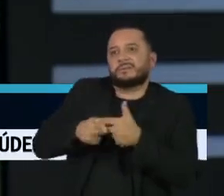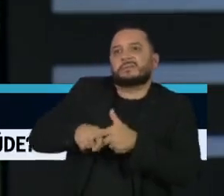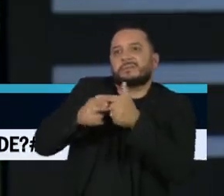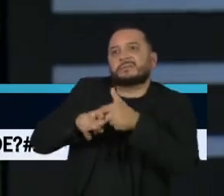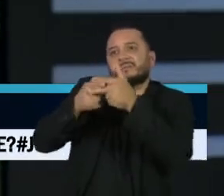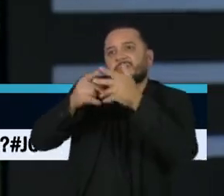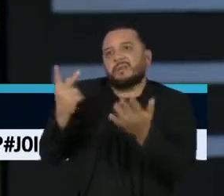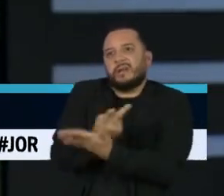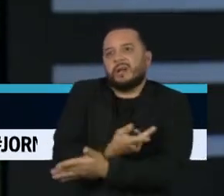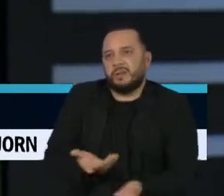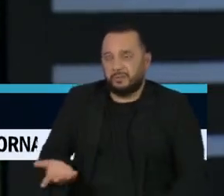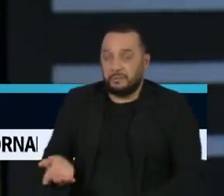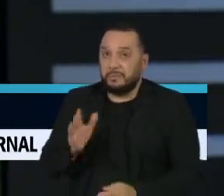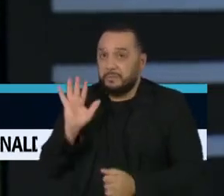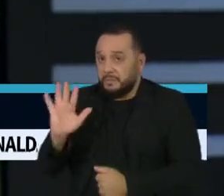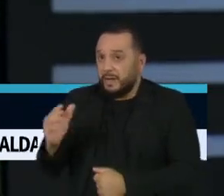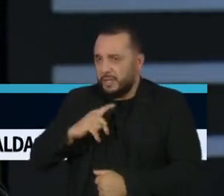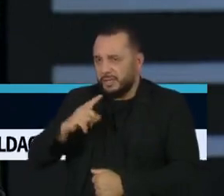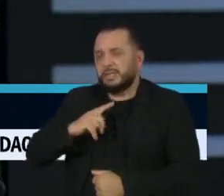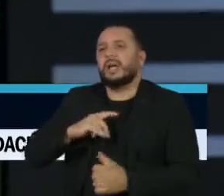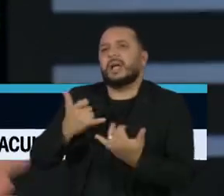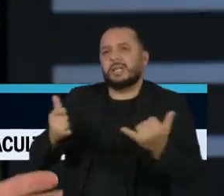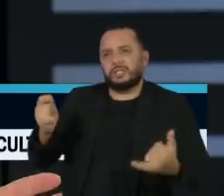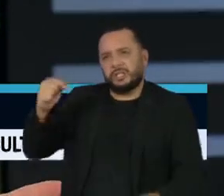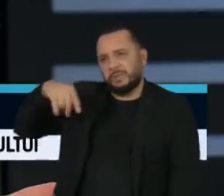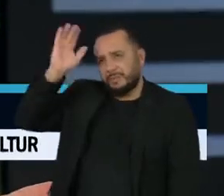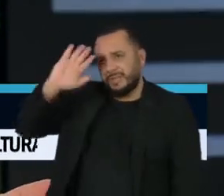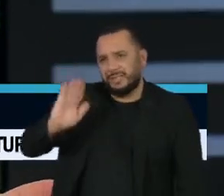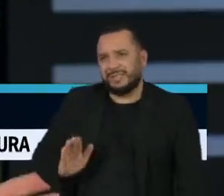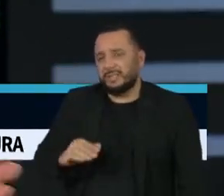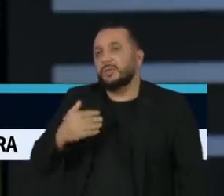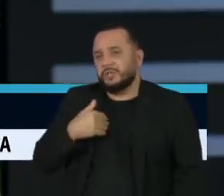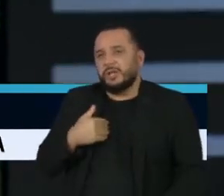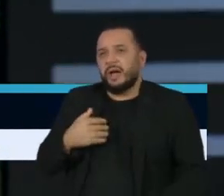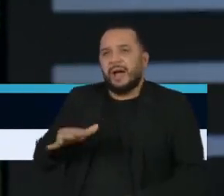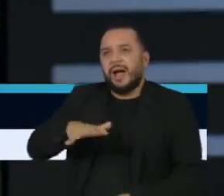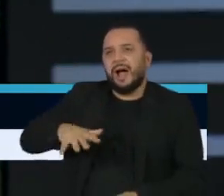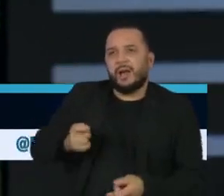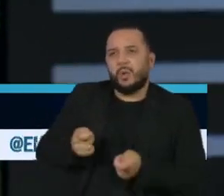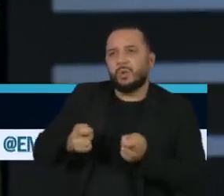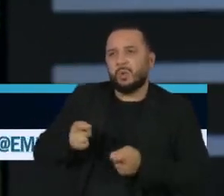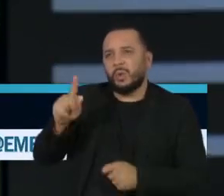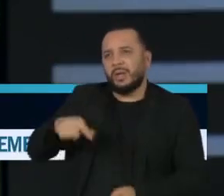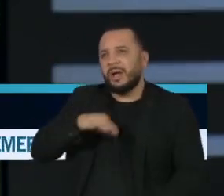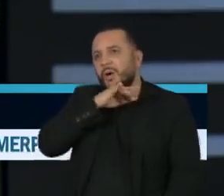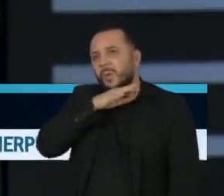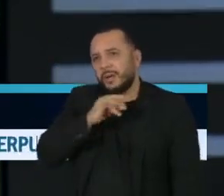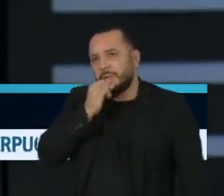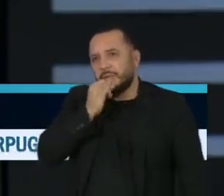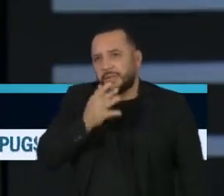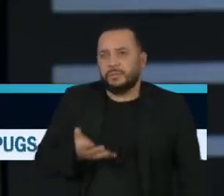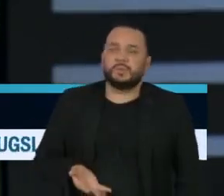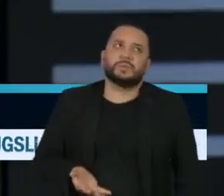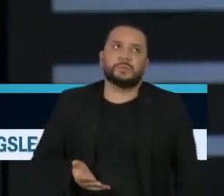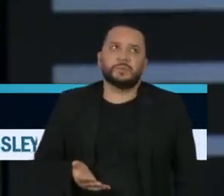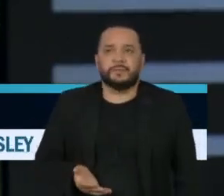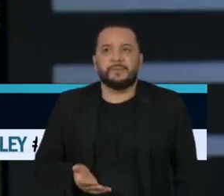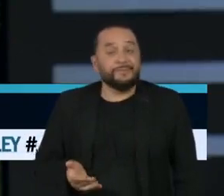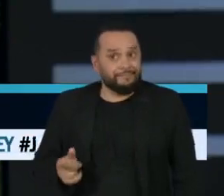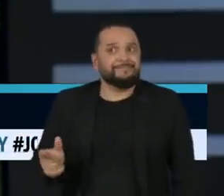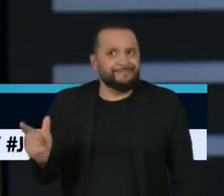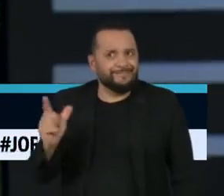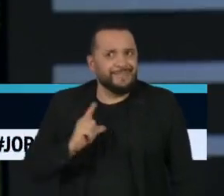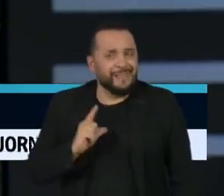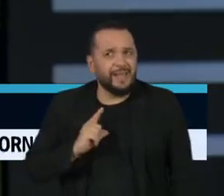estrutura regulatória do mercado de energia no Brasil, ela é muito ruim, tá certo? O que tem de por exemplo, subsídio